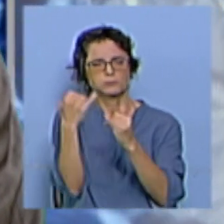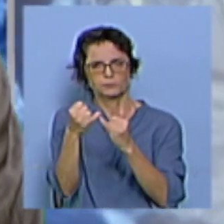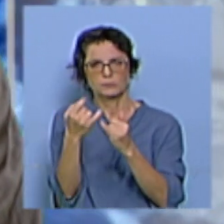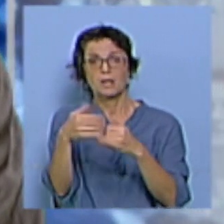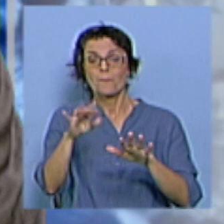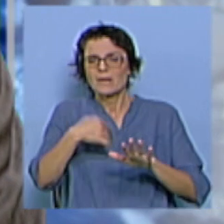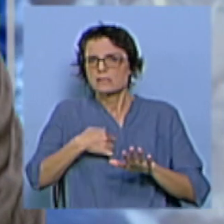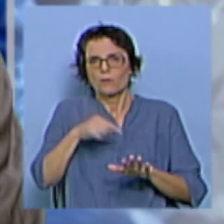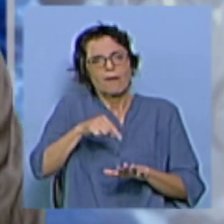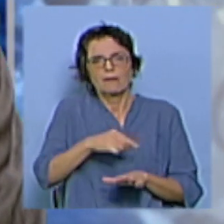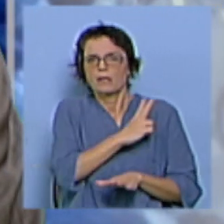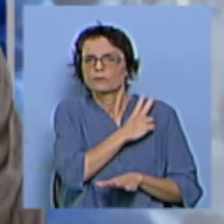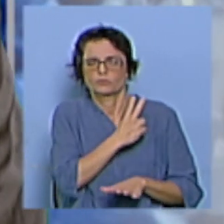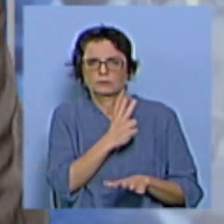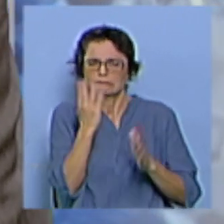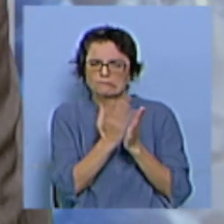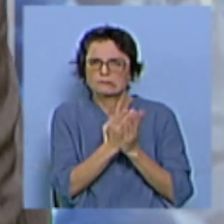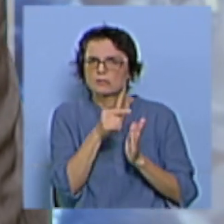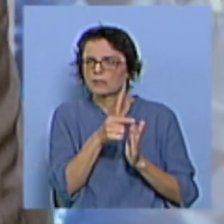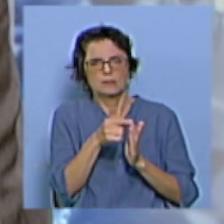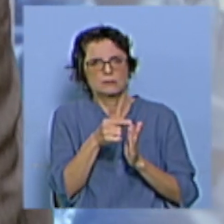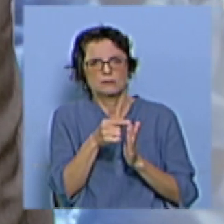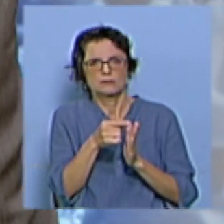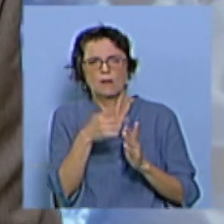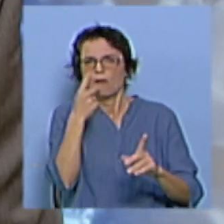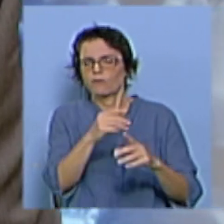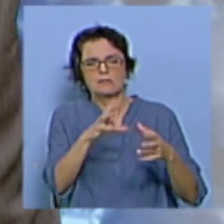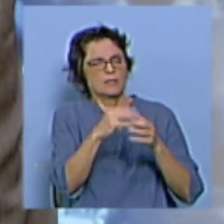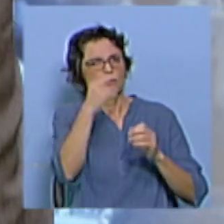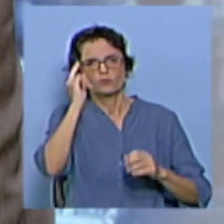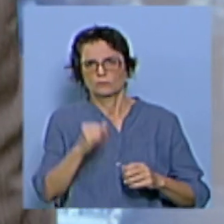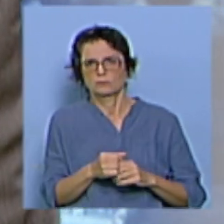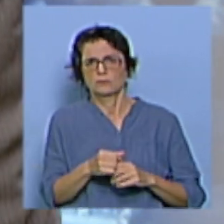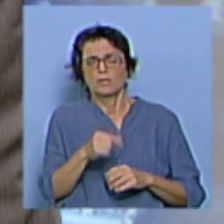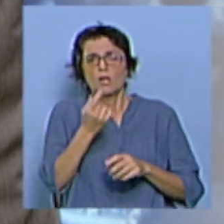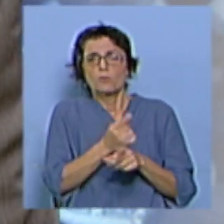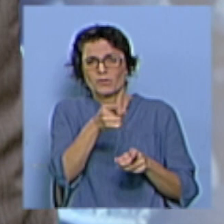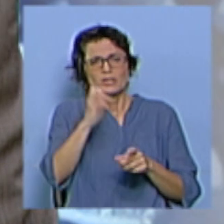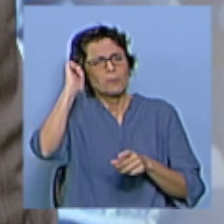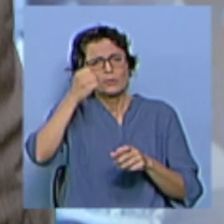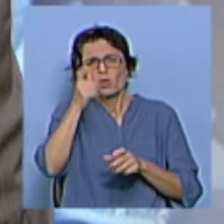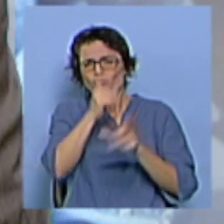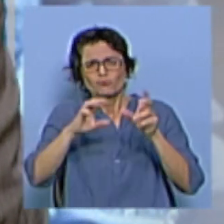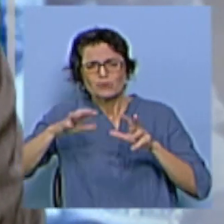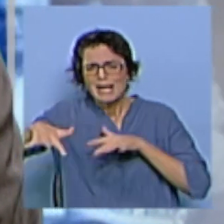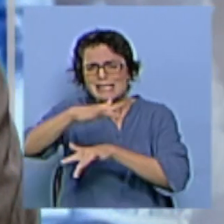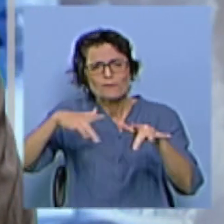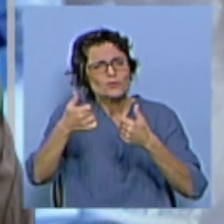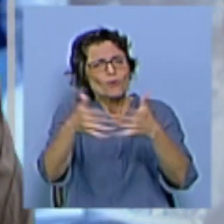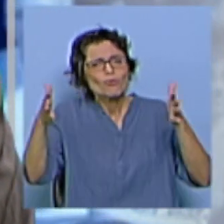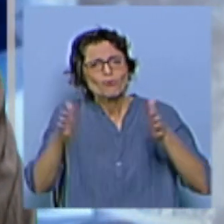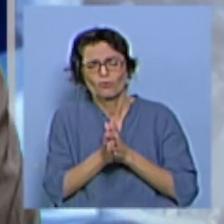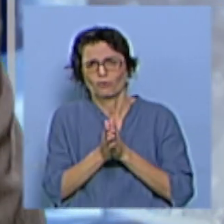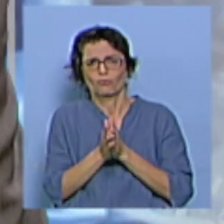e abracem a violência como caminho seja para o que for. Porque é a derrota da civilização. Quando, por